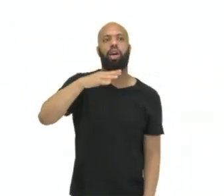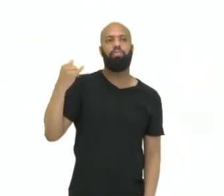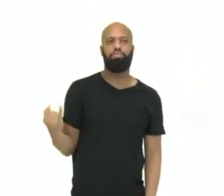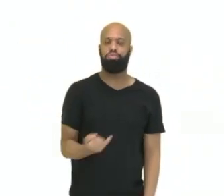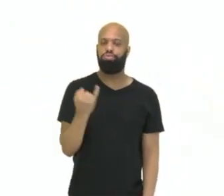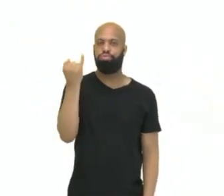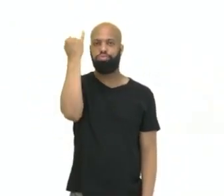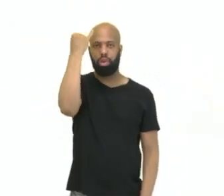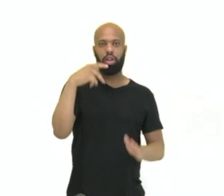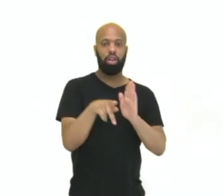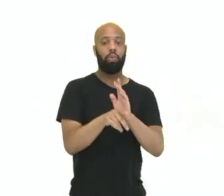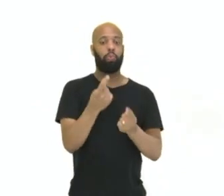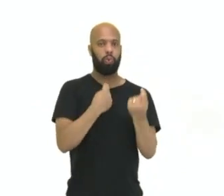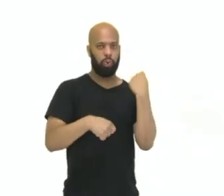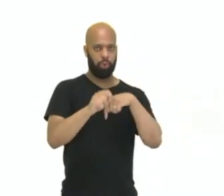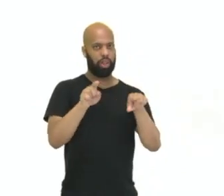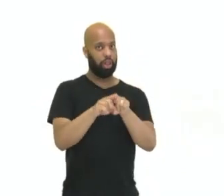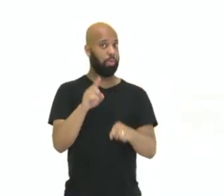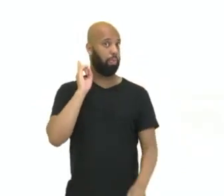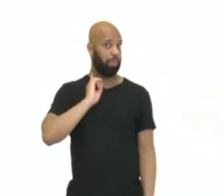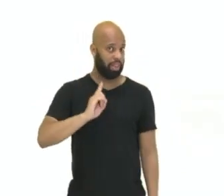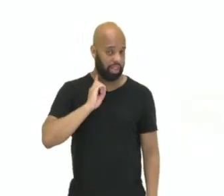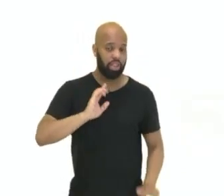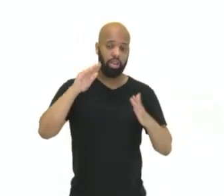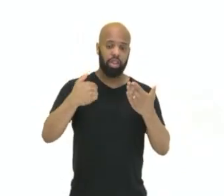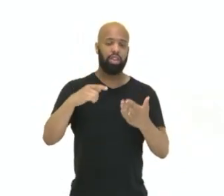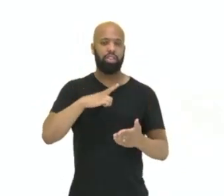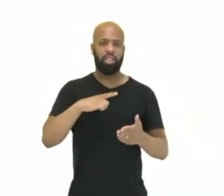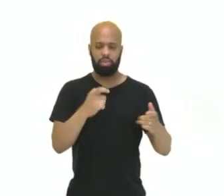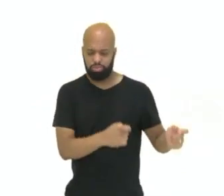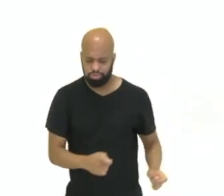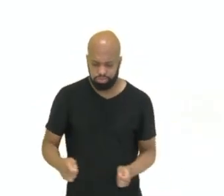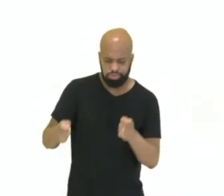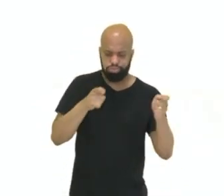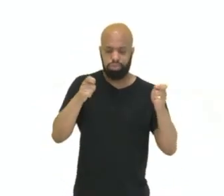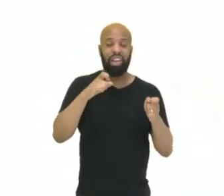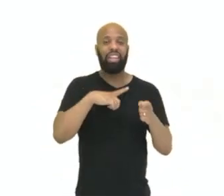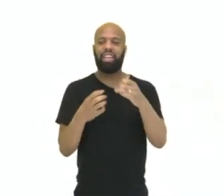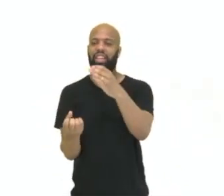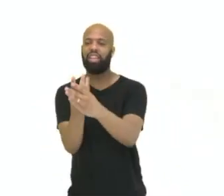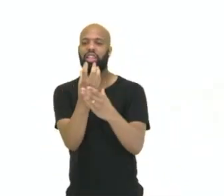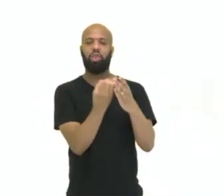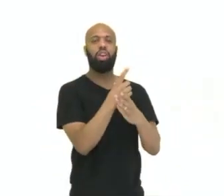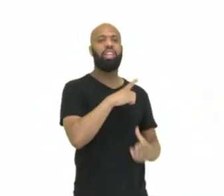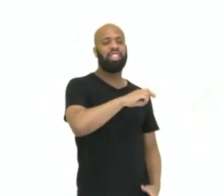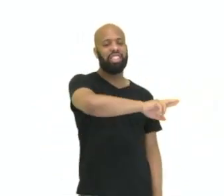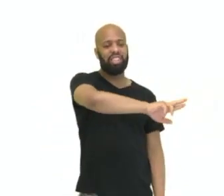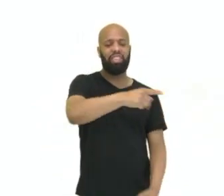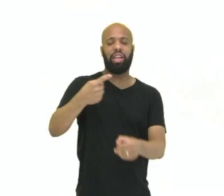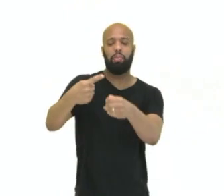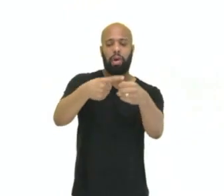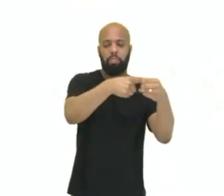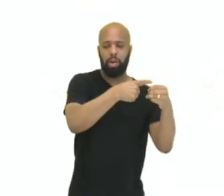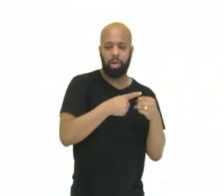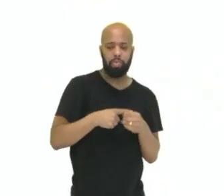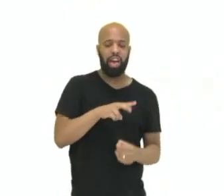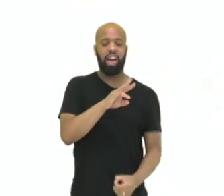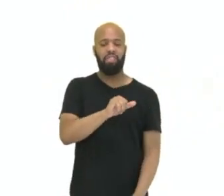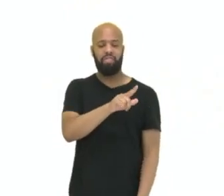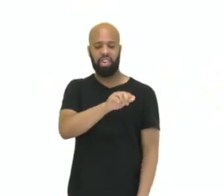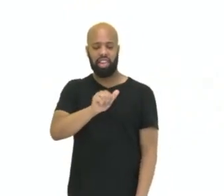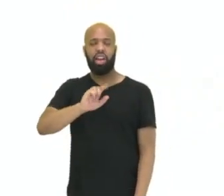importantíssima economicamente, né? A atividade mineradora deu origem a muitas cidades, muitas vilas, que depois se